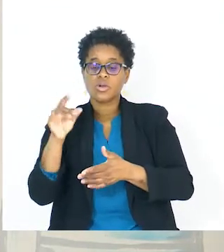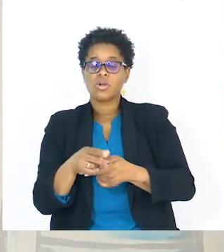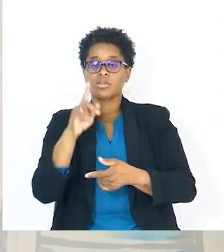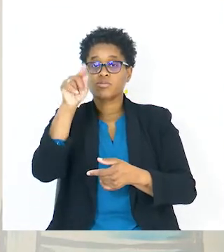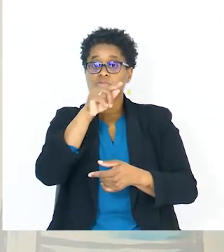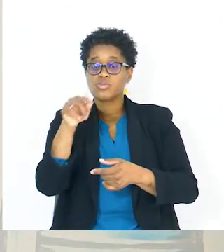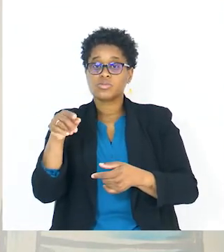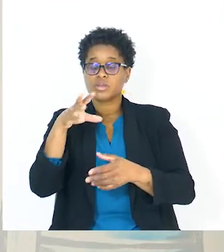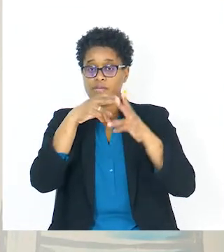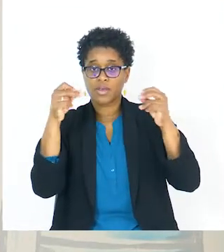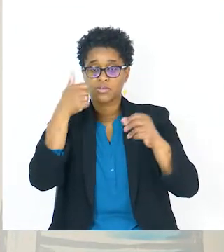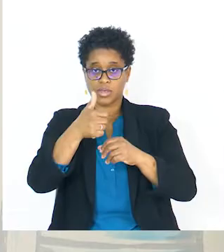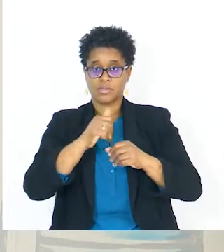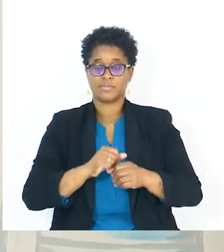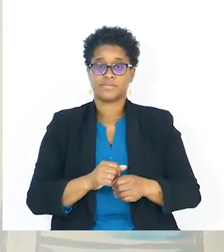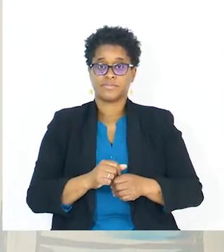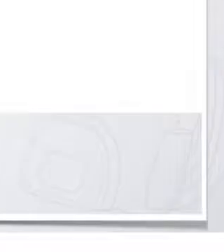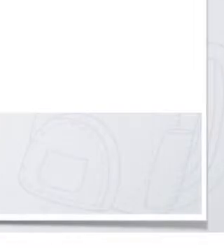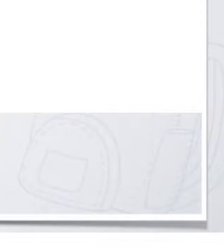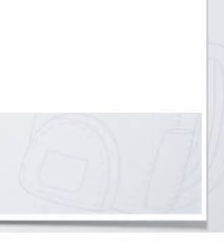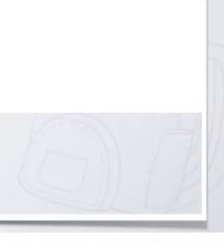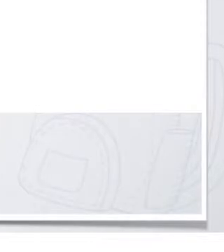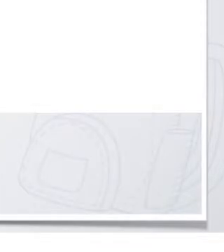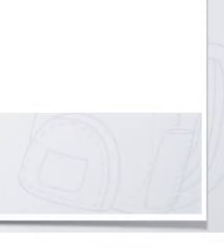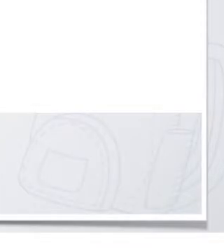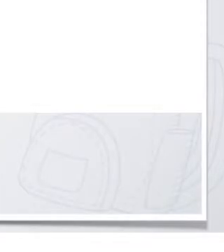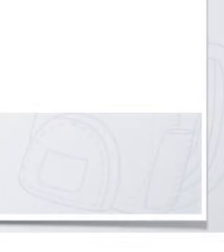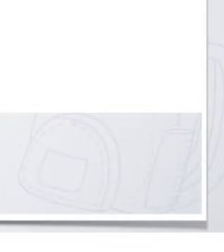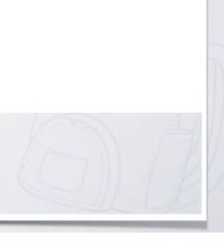a afirmação certa.